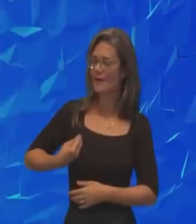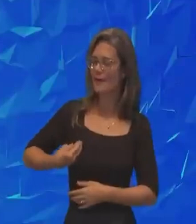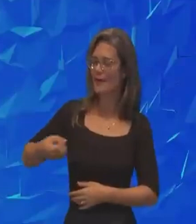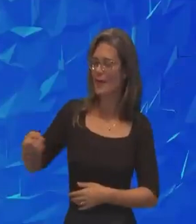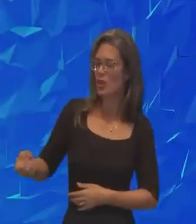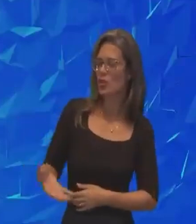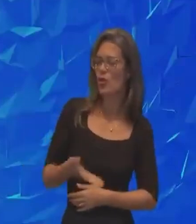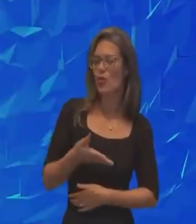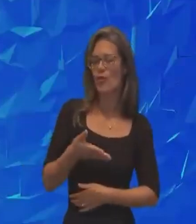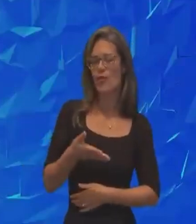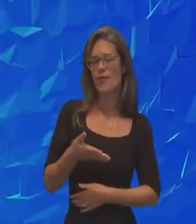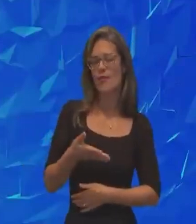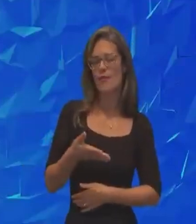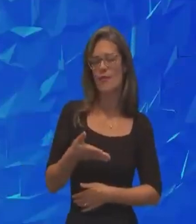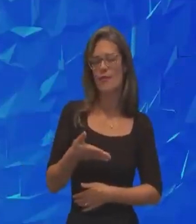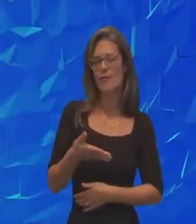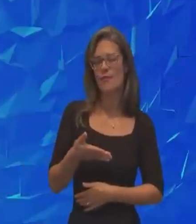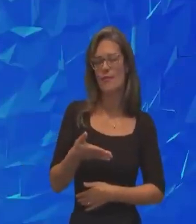novas.